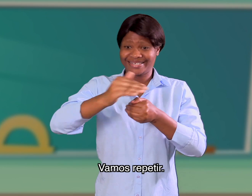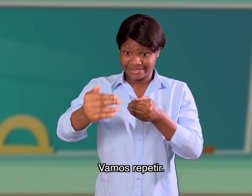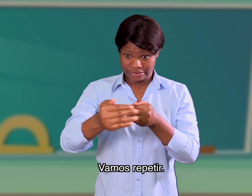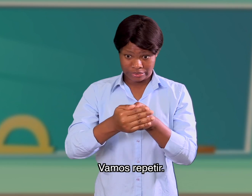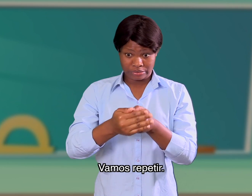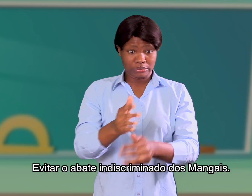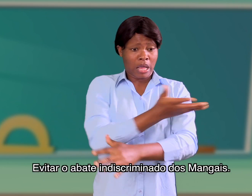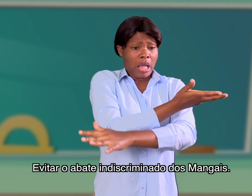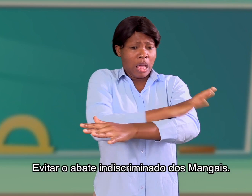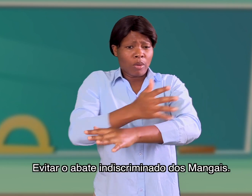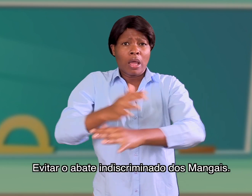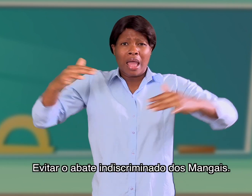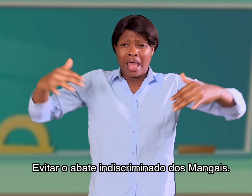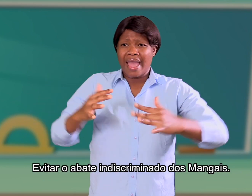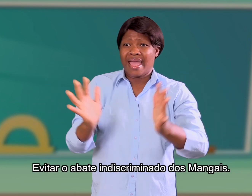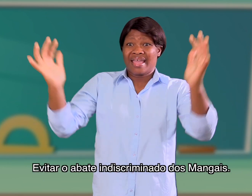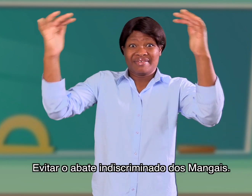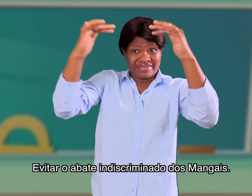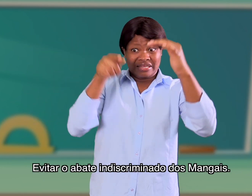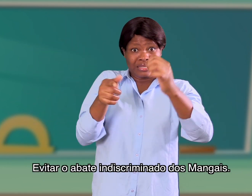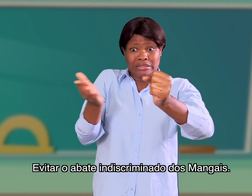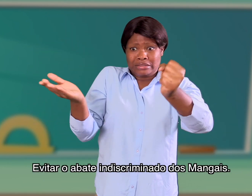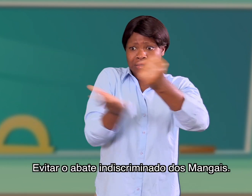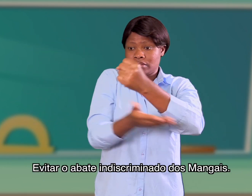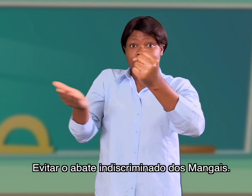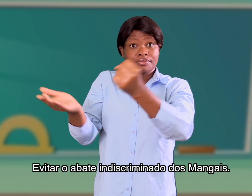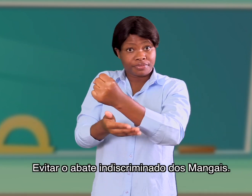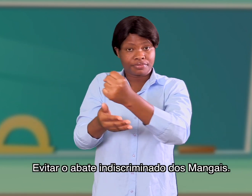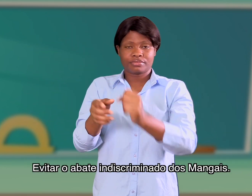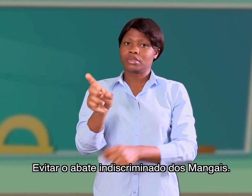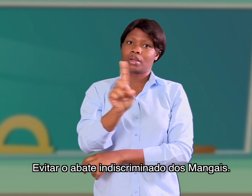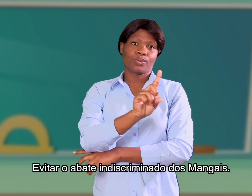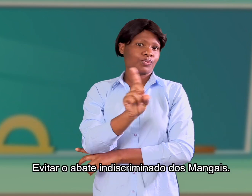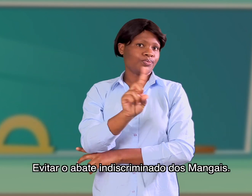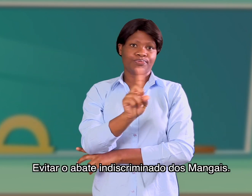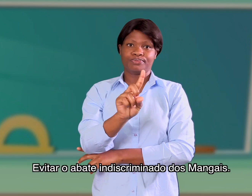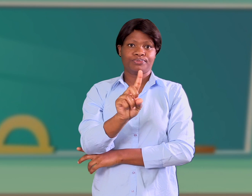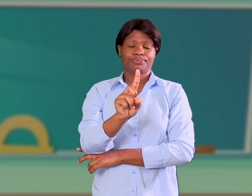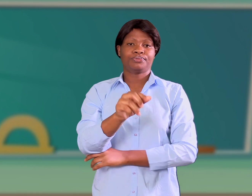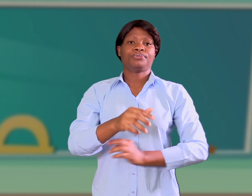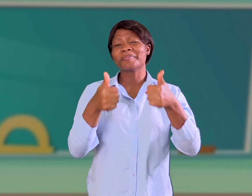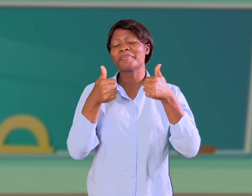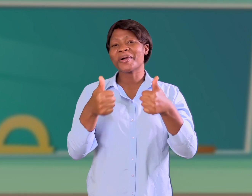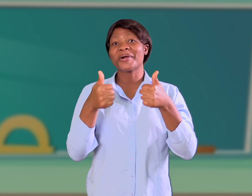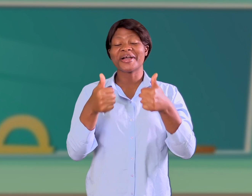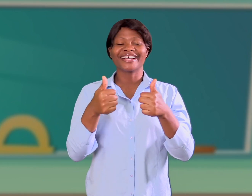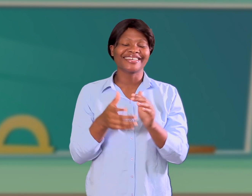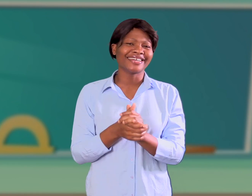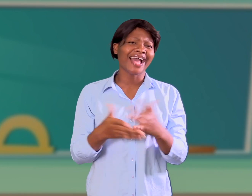Vamos repetir: evitar o abate indiscriminado dos mangás.